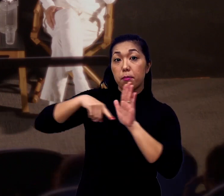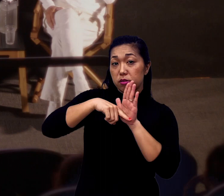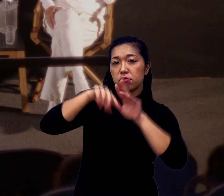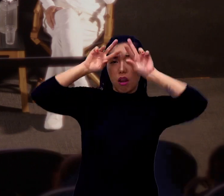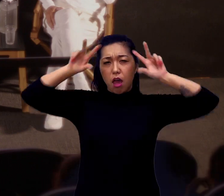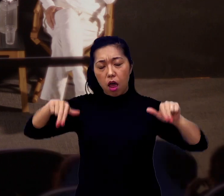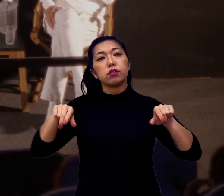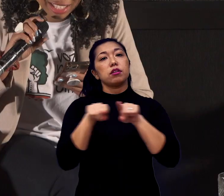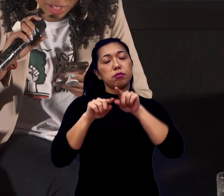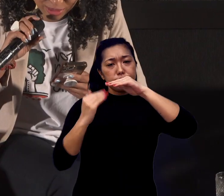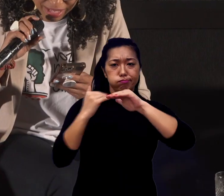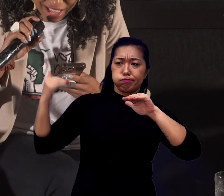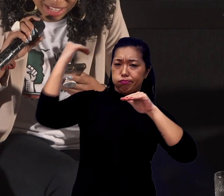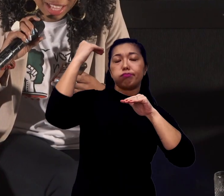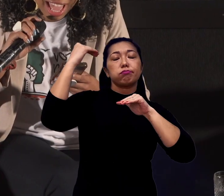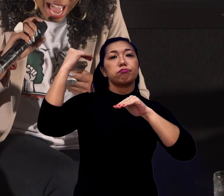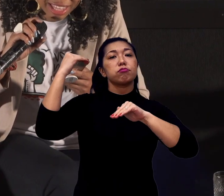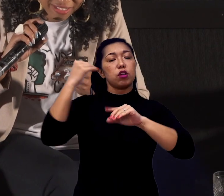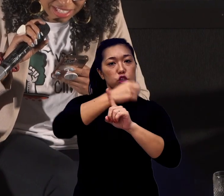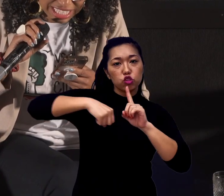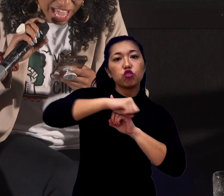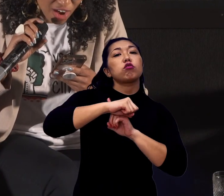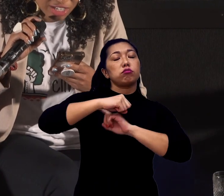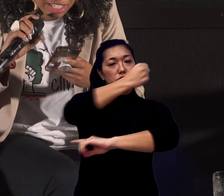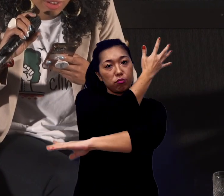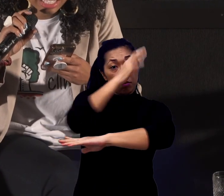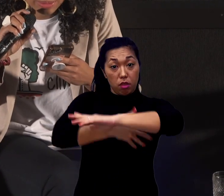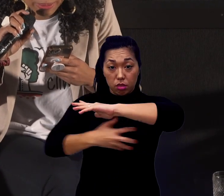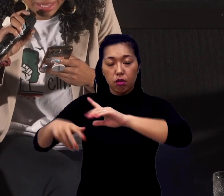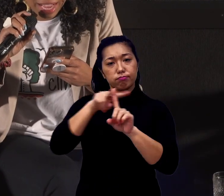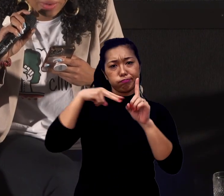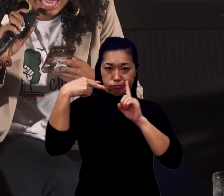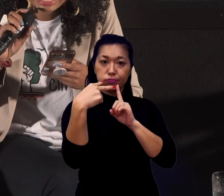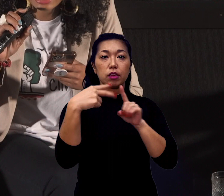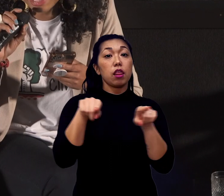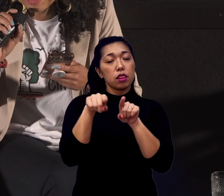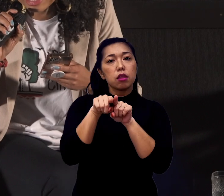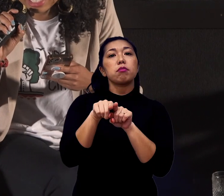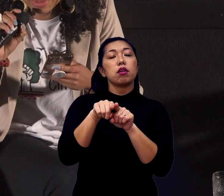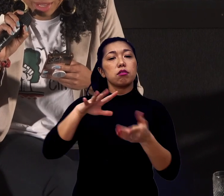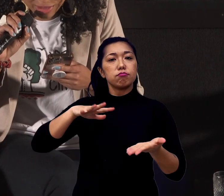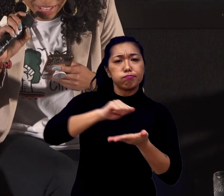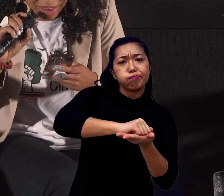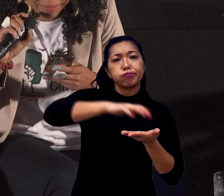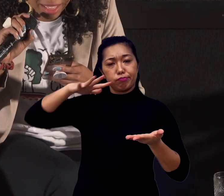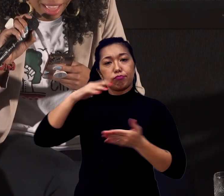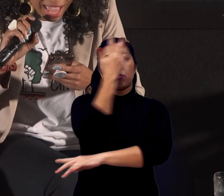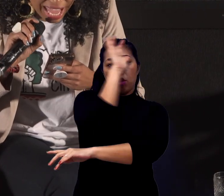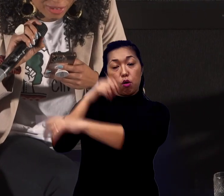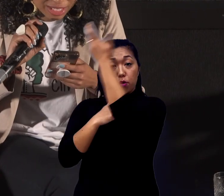pesquisadora sobre raça e desigualdades socioambientais através da ótica do racismo ambiental e ecologismo